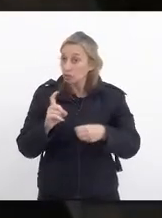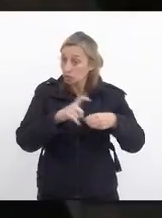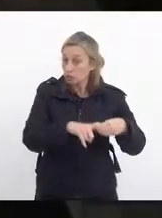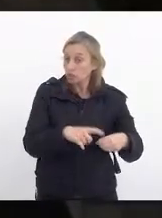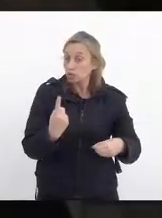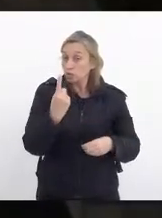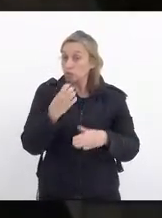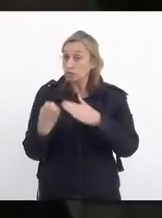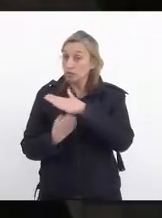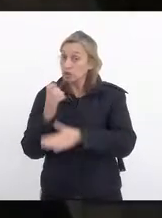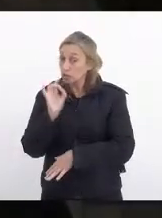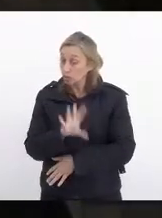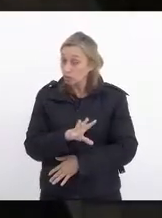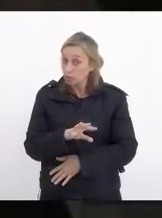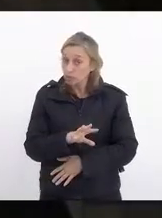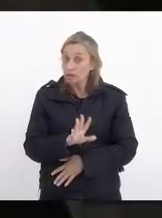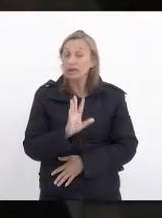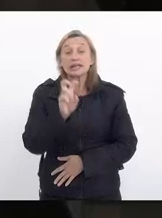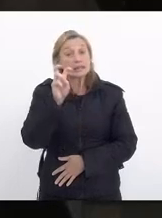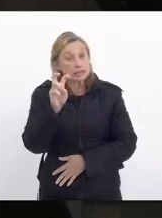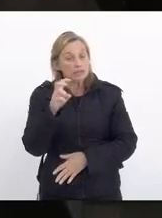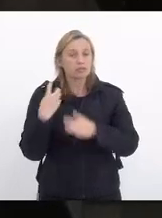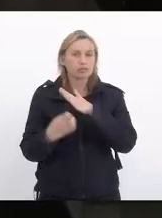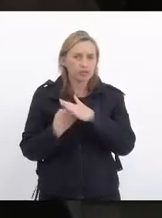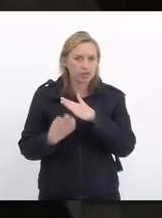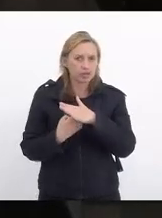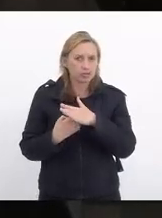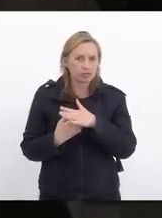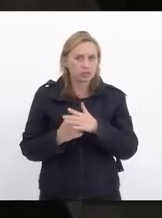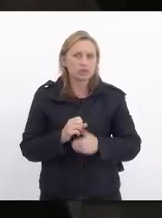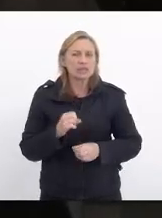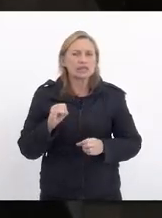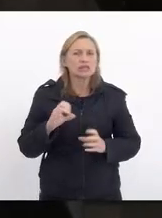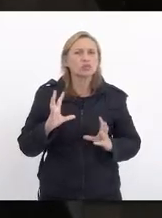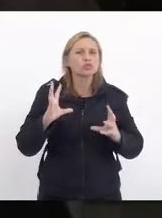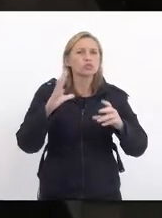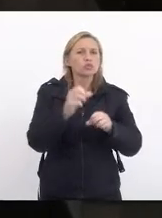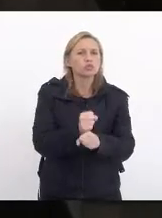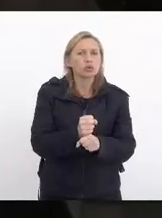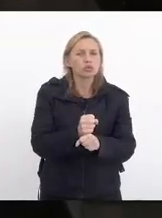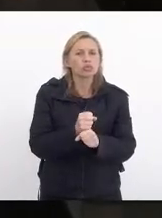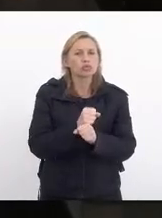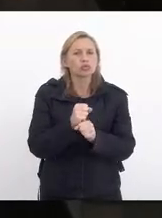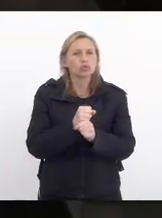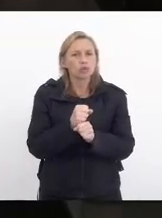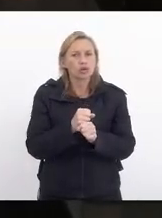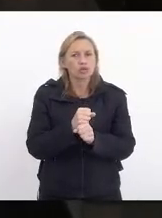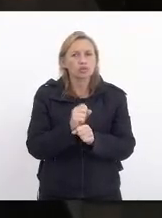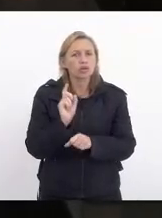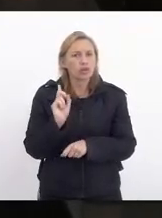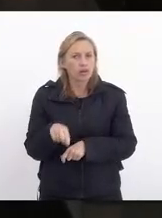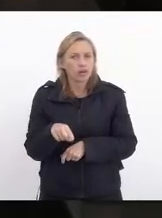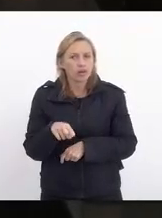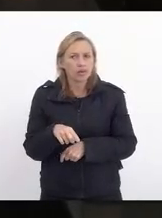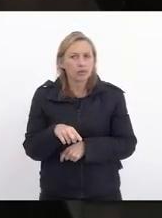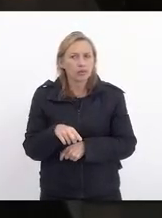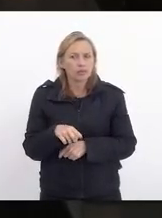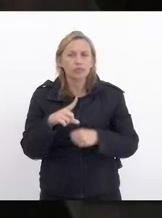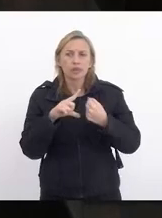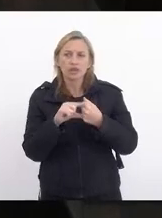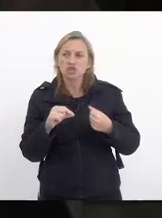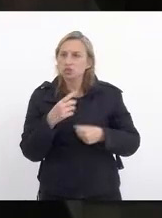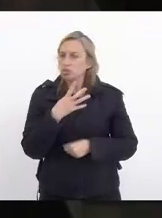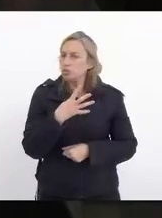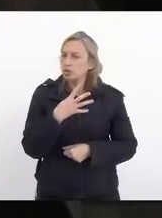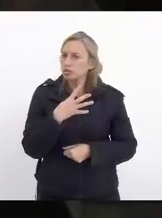uma empresa só cinco empresas se o total anual são definido no